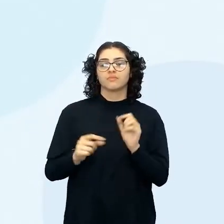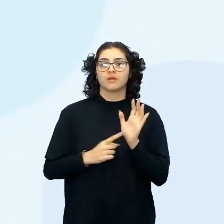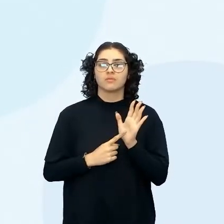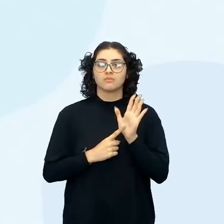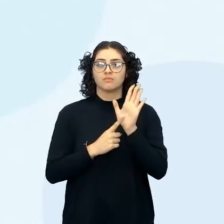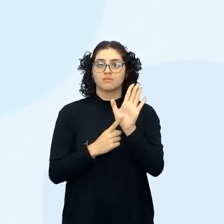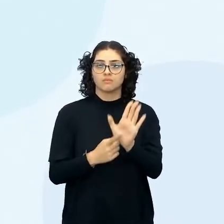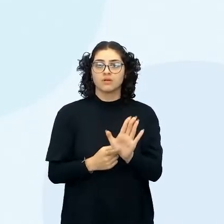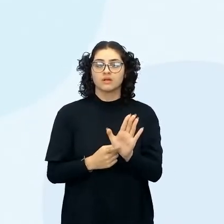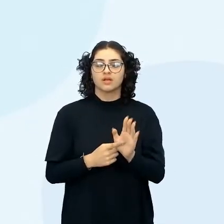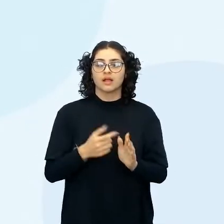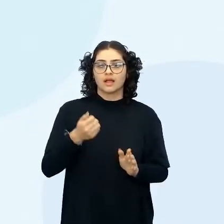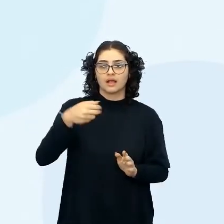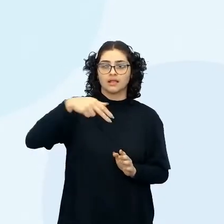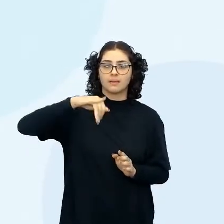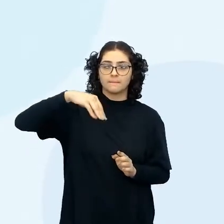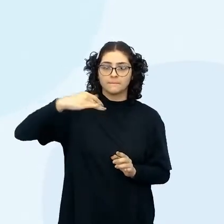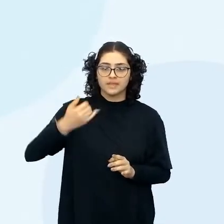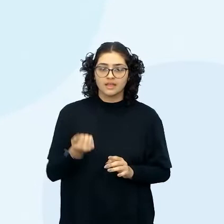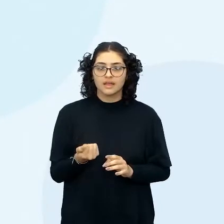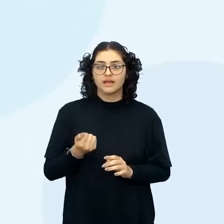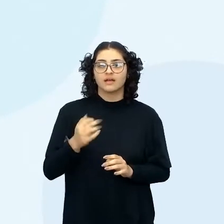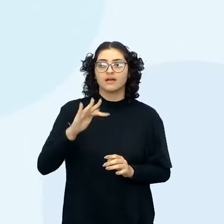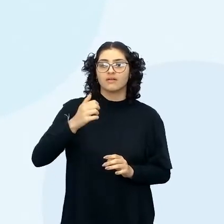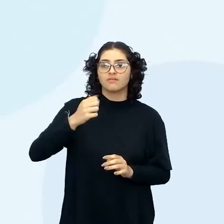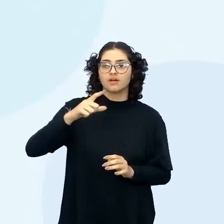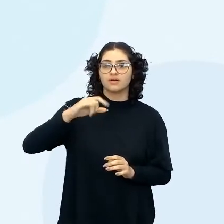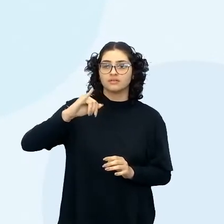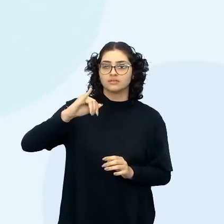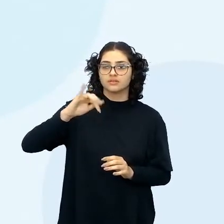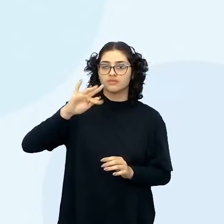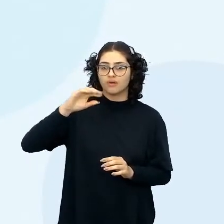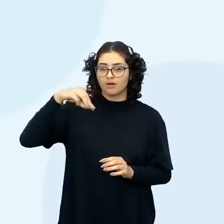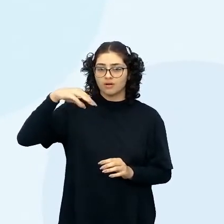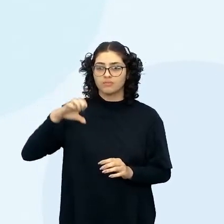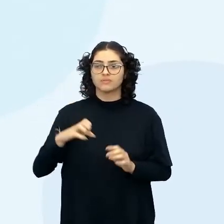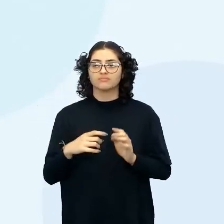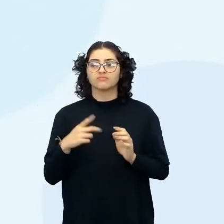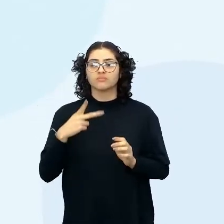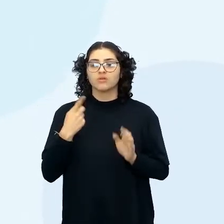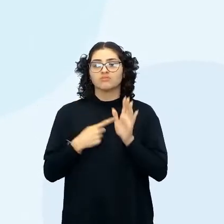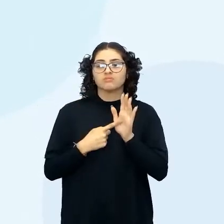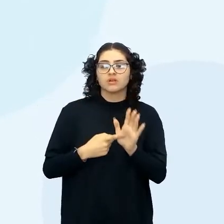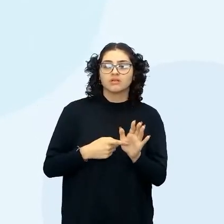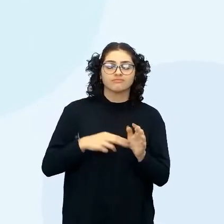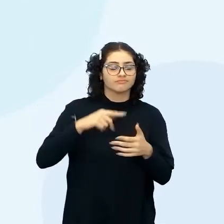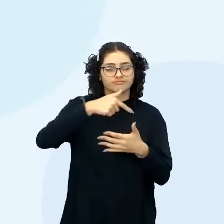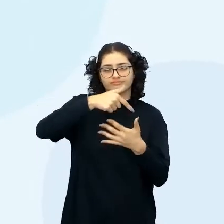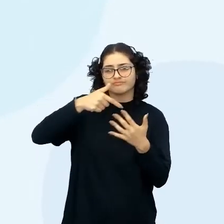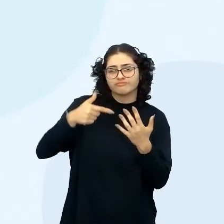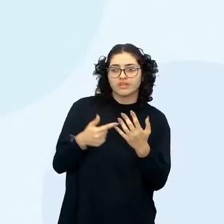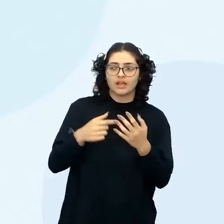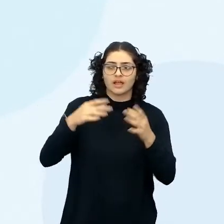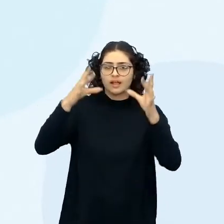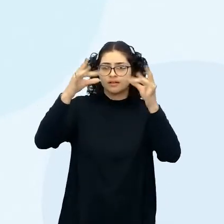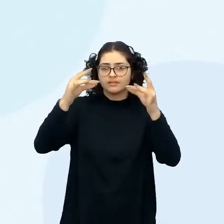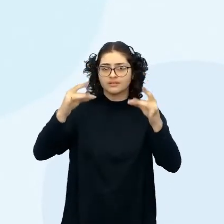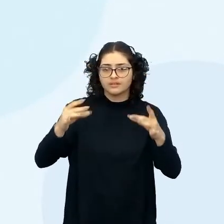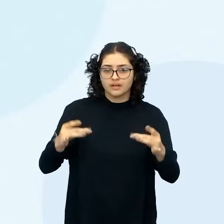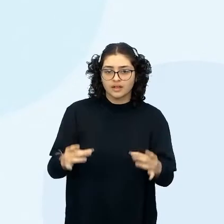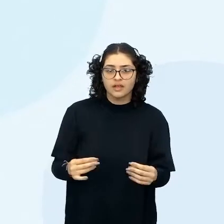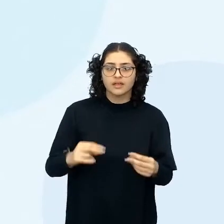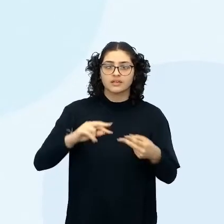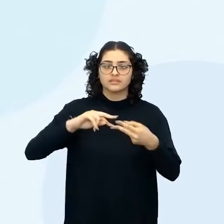anemia falciforme, ressaltando a sua definição, aspectos genéticos,